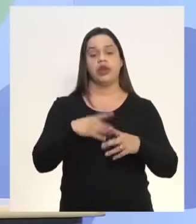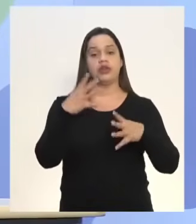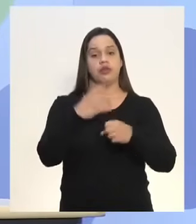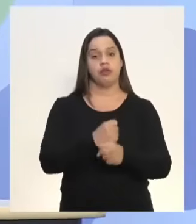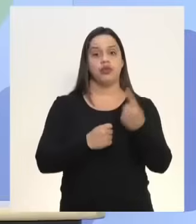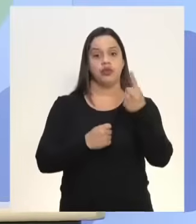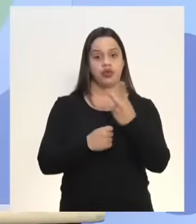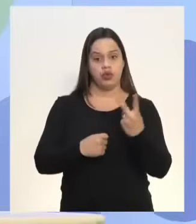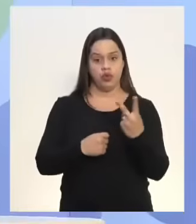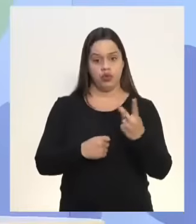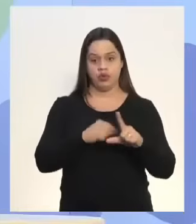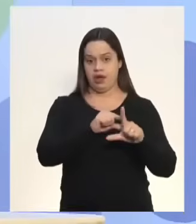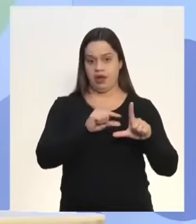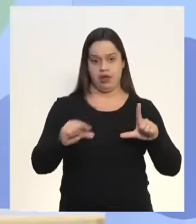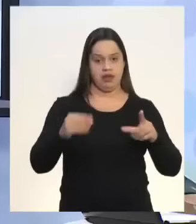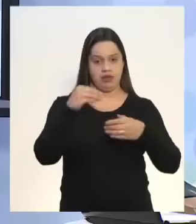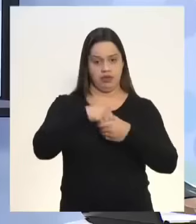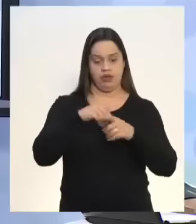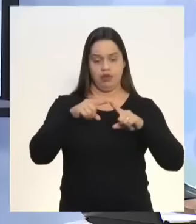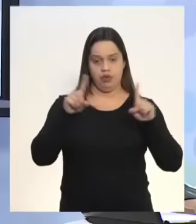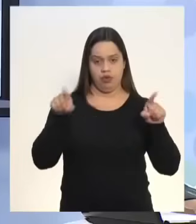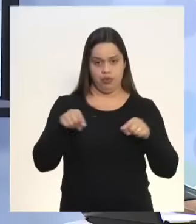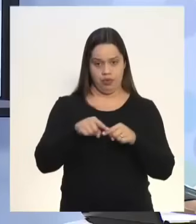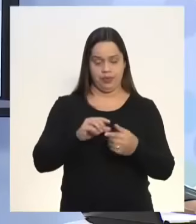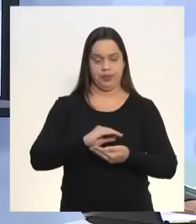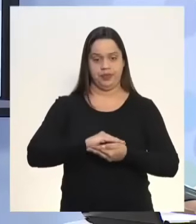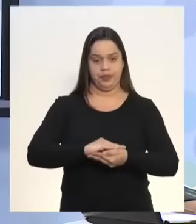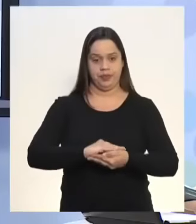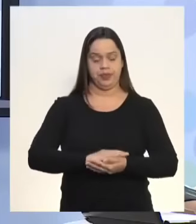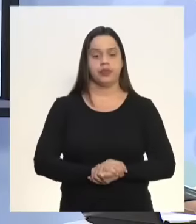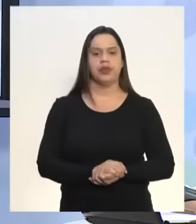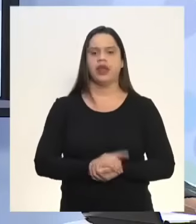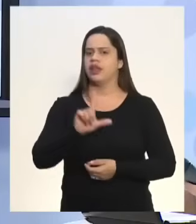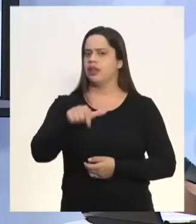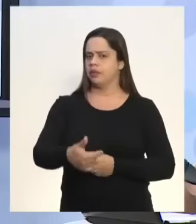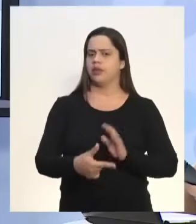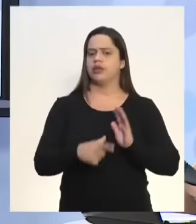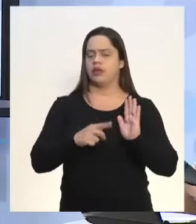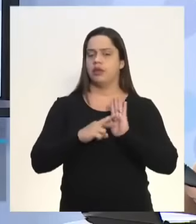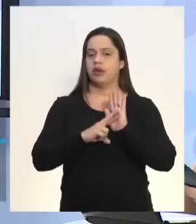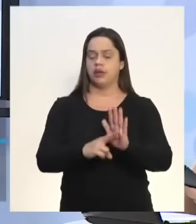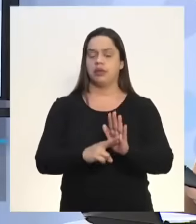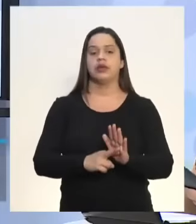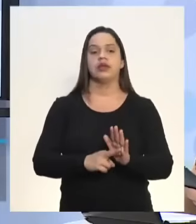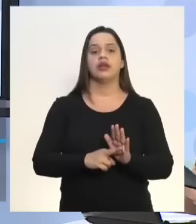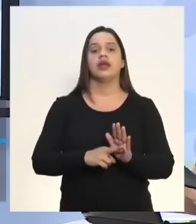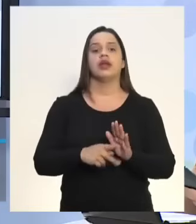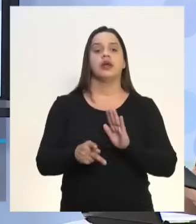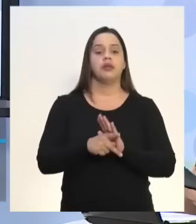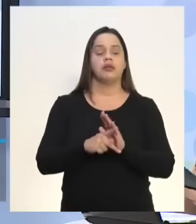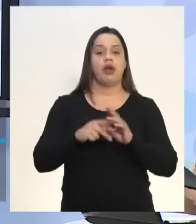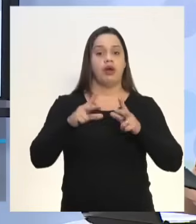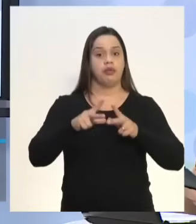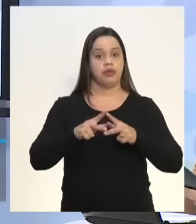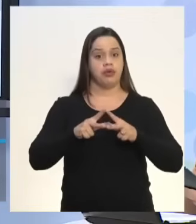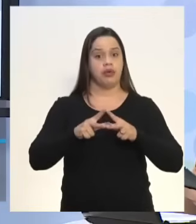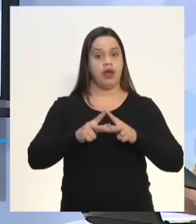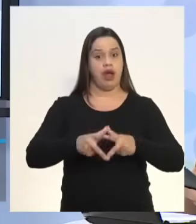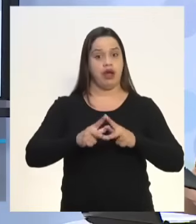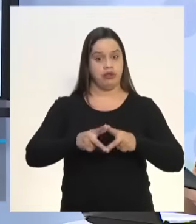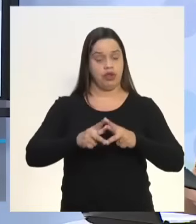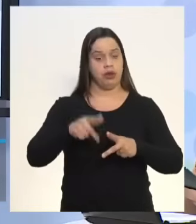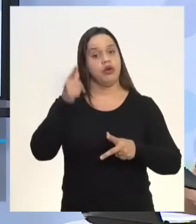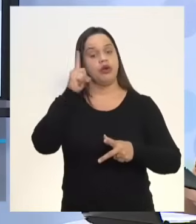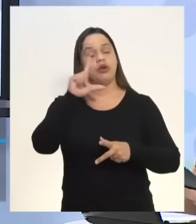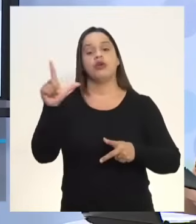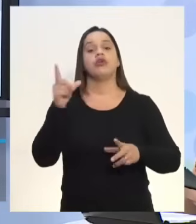12 arestas no cubo. Isso. Depois vocês vão ver, tem até uma representação, né, digamos assim, algébrica, que dá para encontrar esse valor.